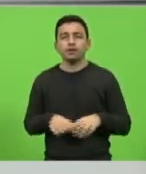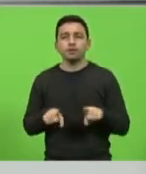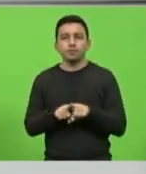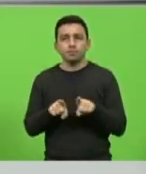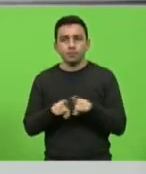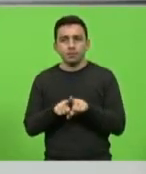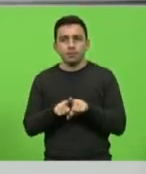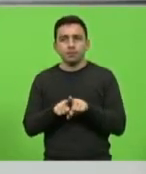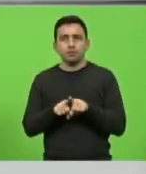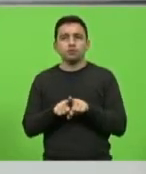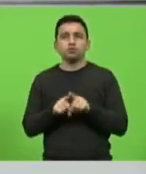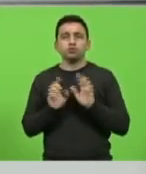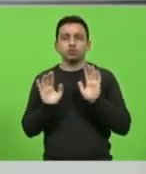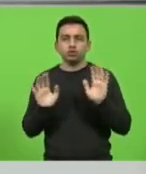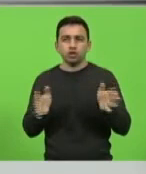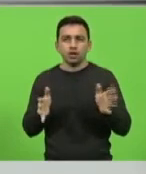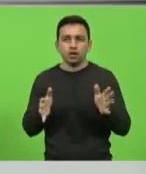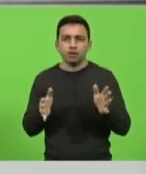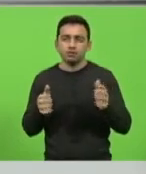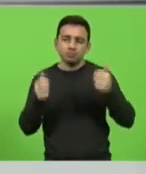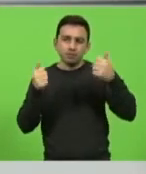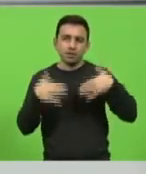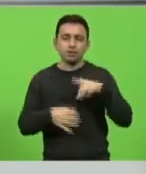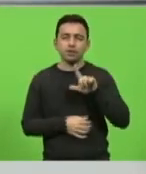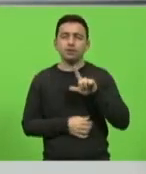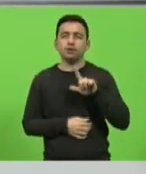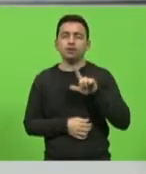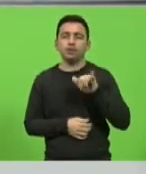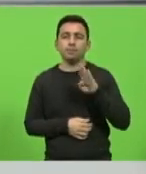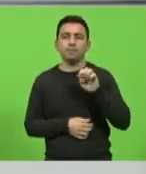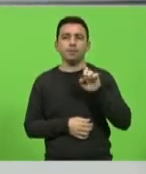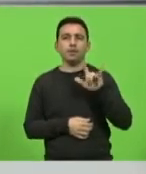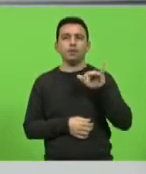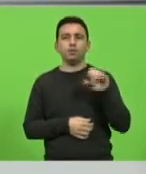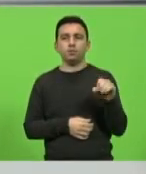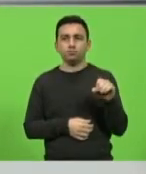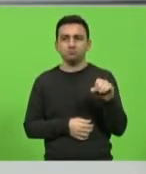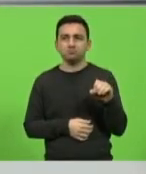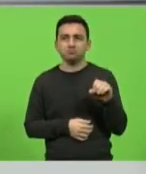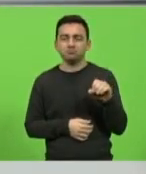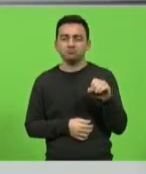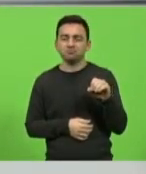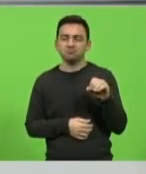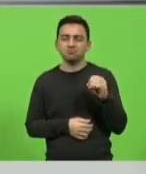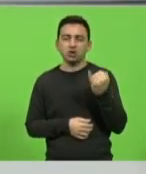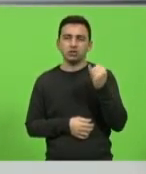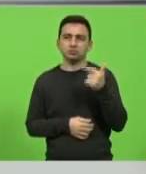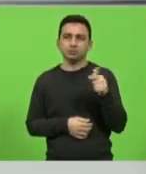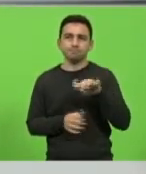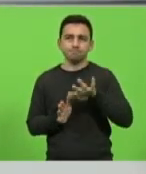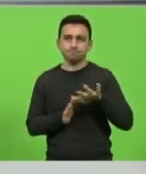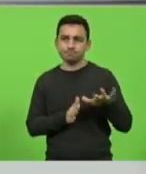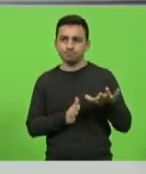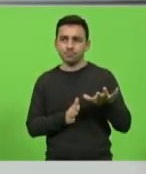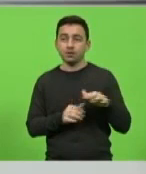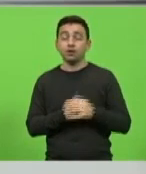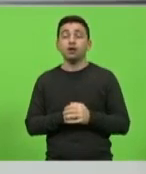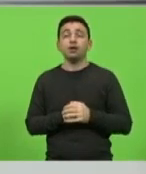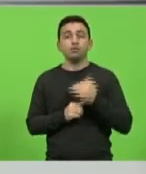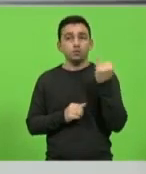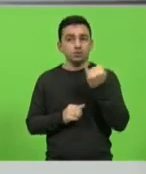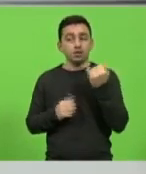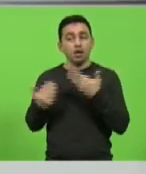Dispensados os elementos elencados no libelo, porque irrelevantes aqui, importa referir que a